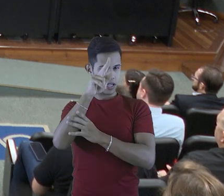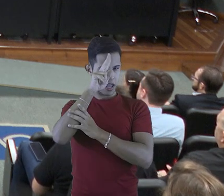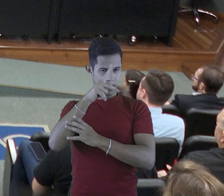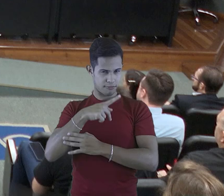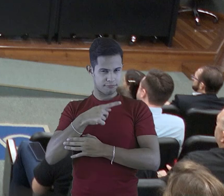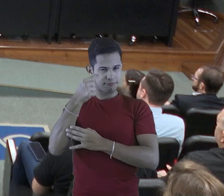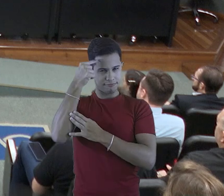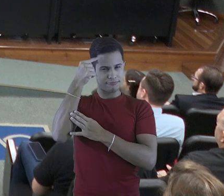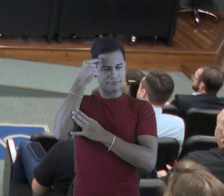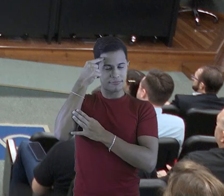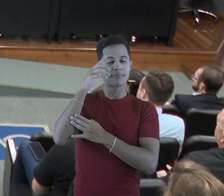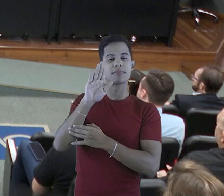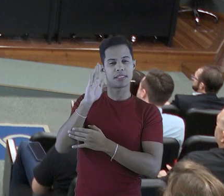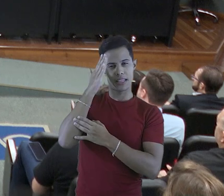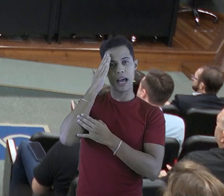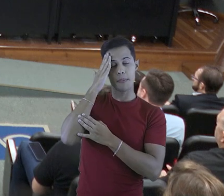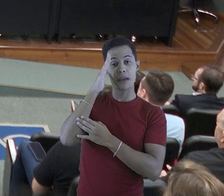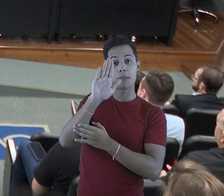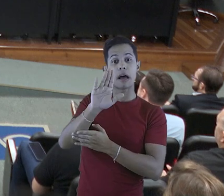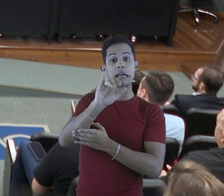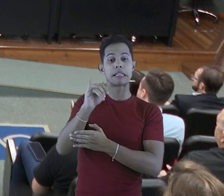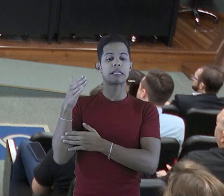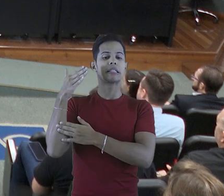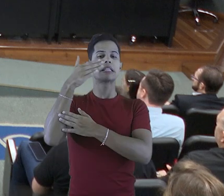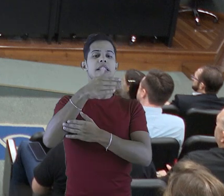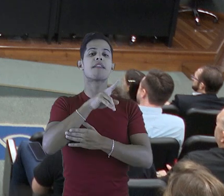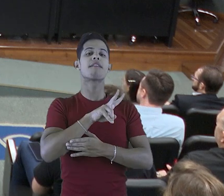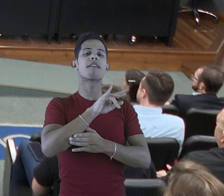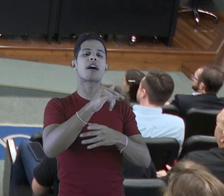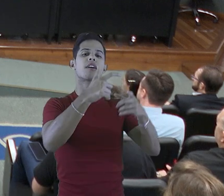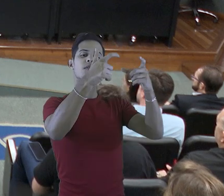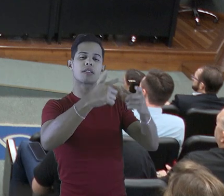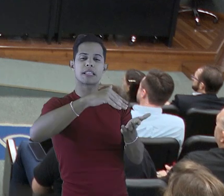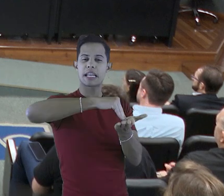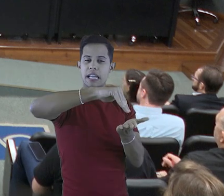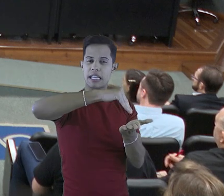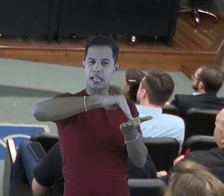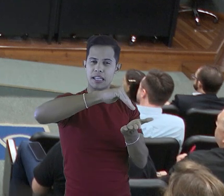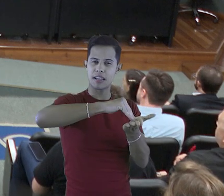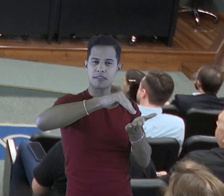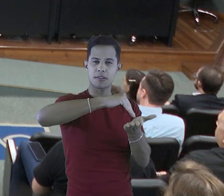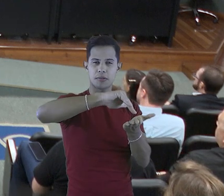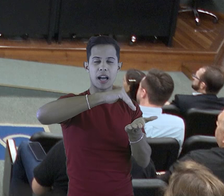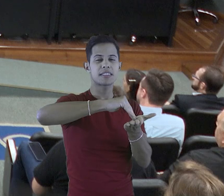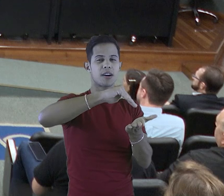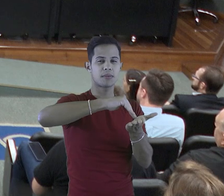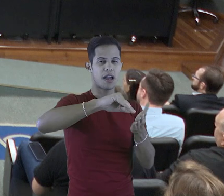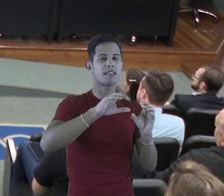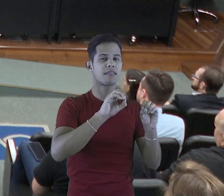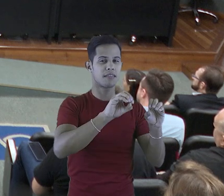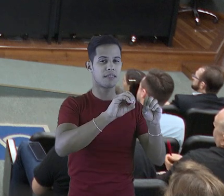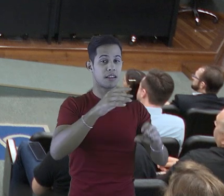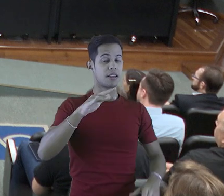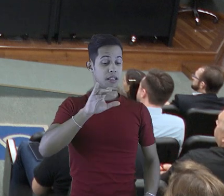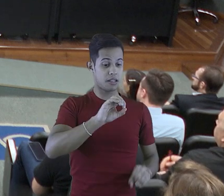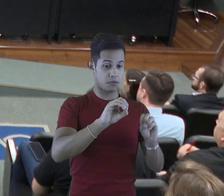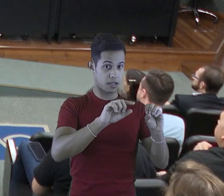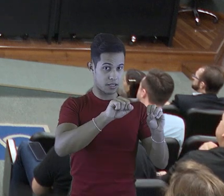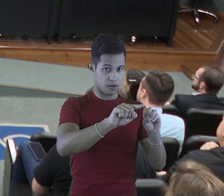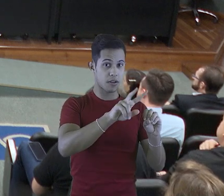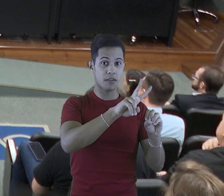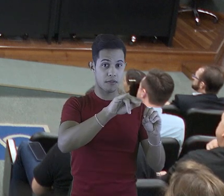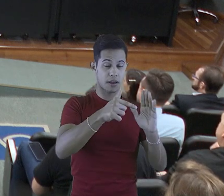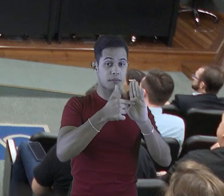que... A não ser que eu vá no sistema da Secretaria de Educação, dessa pesquisa, desses dados, parametriz e isso, e chegue até você.